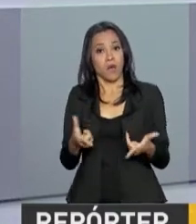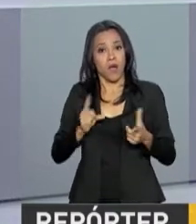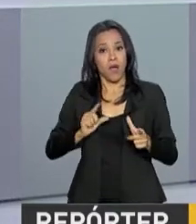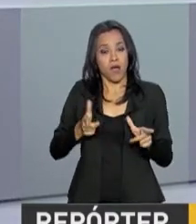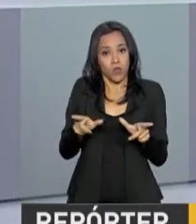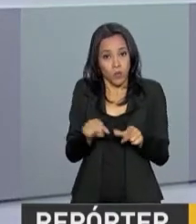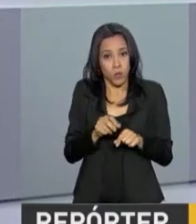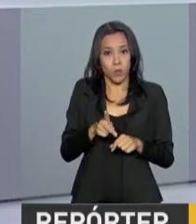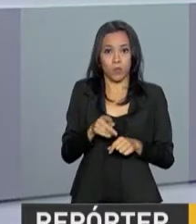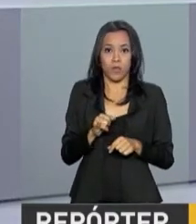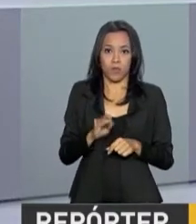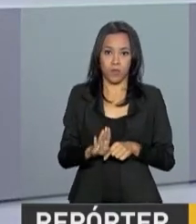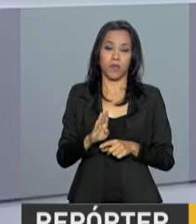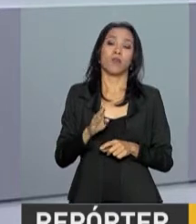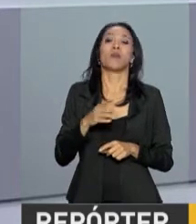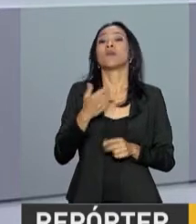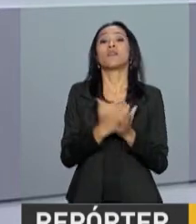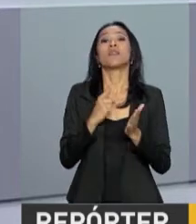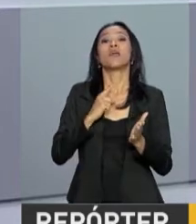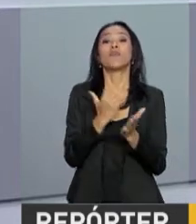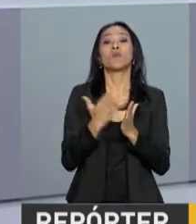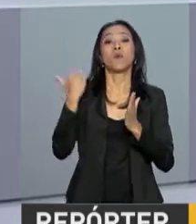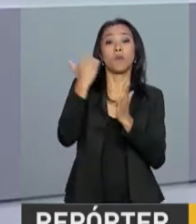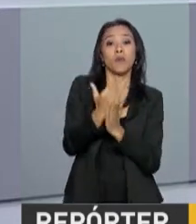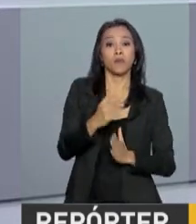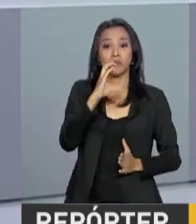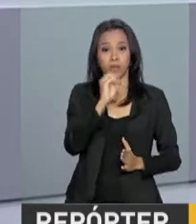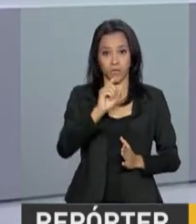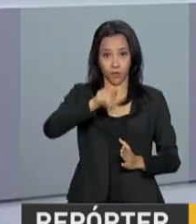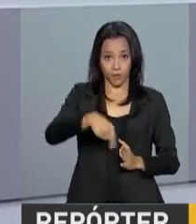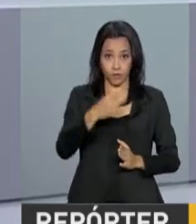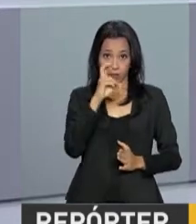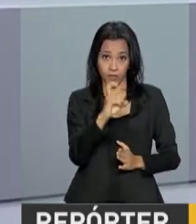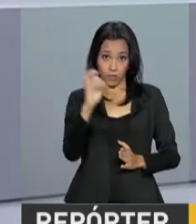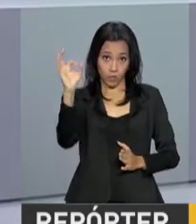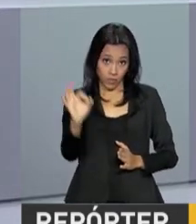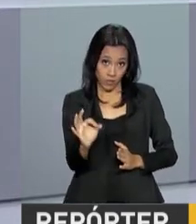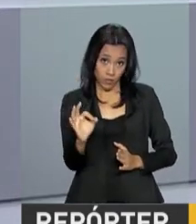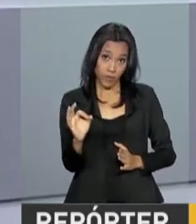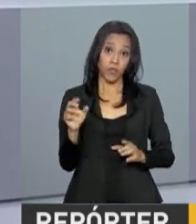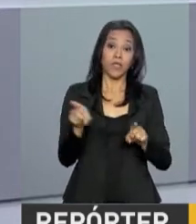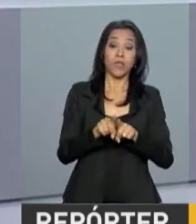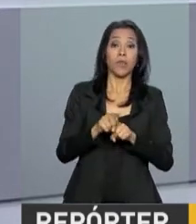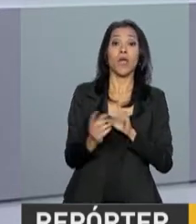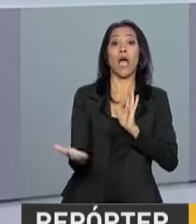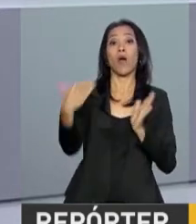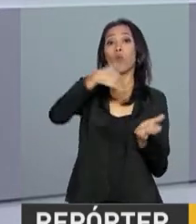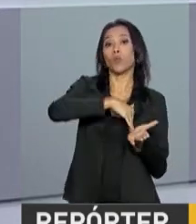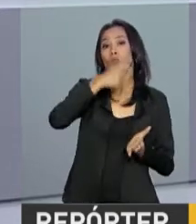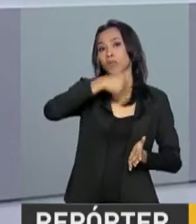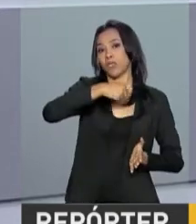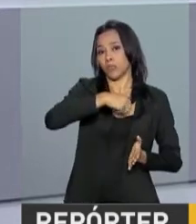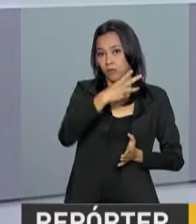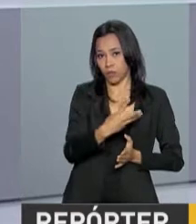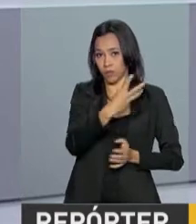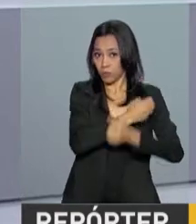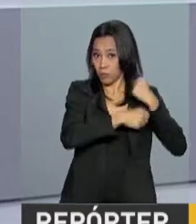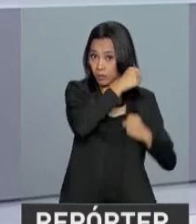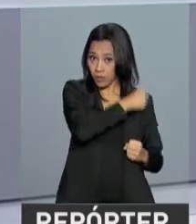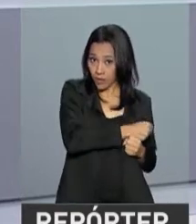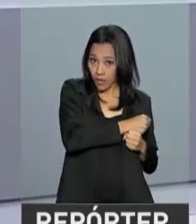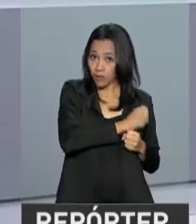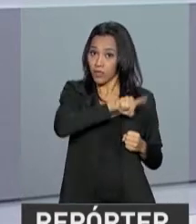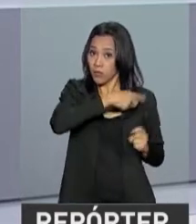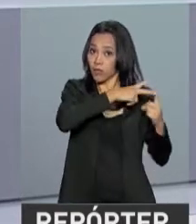março o indicador apresentou crescimento de 1,05 por cento em relação ao último trimestre do ano passado e após